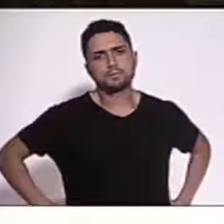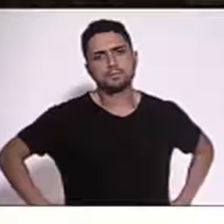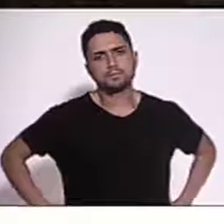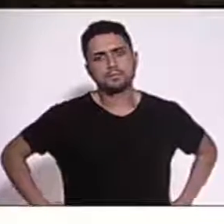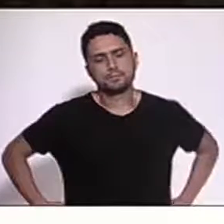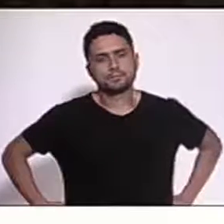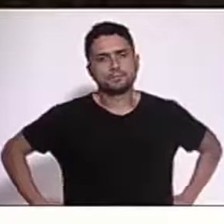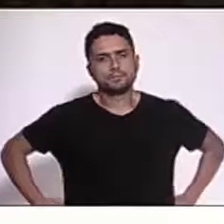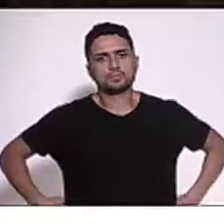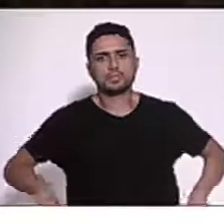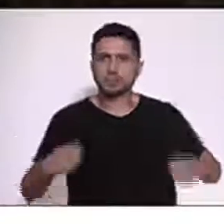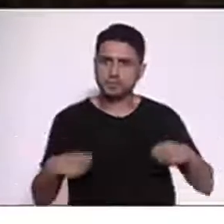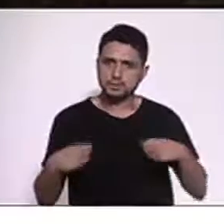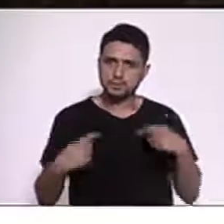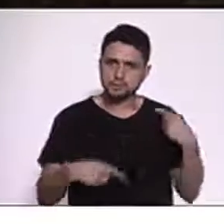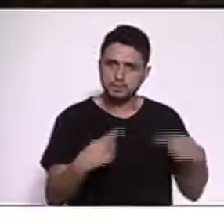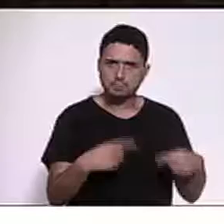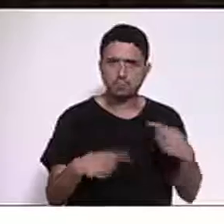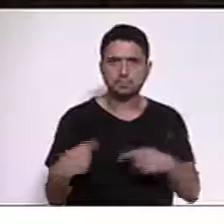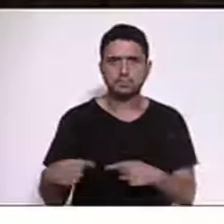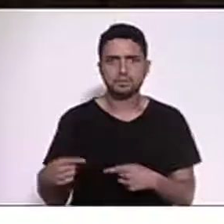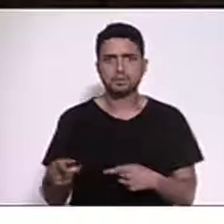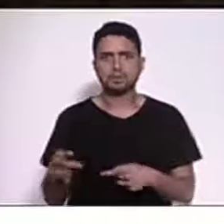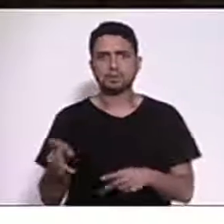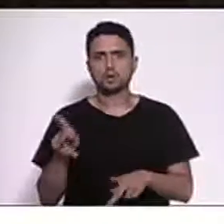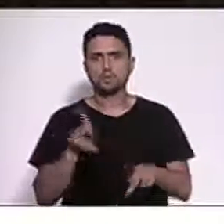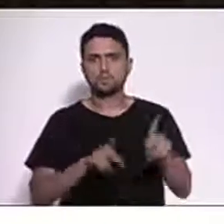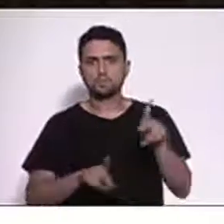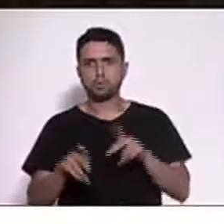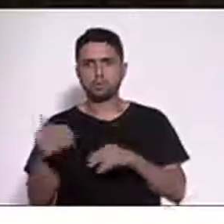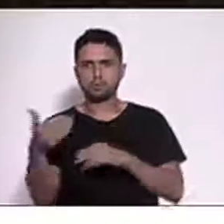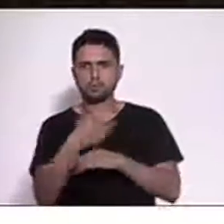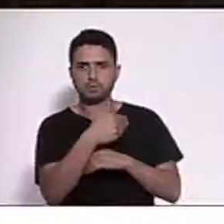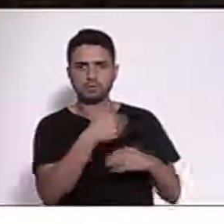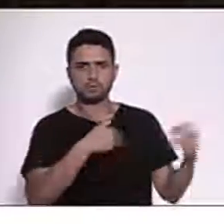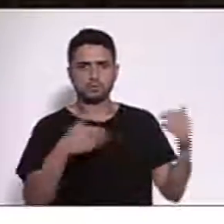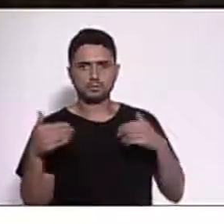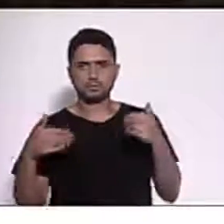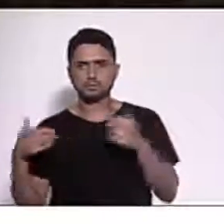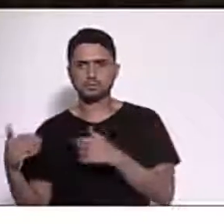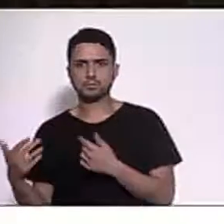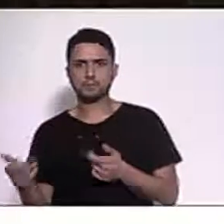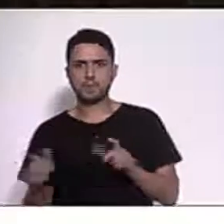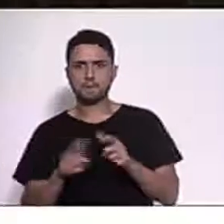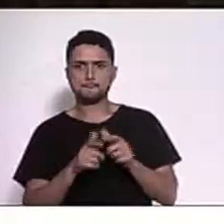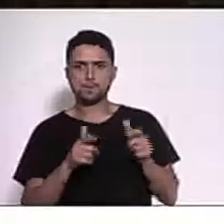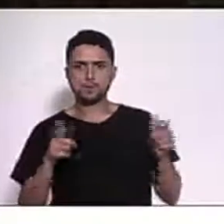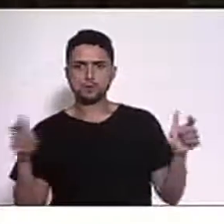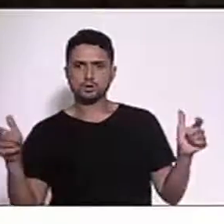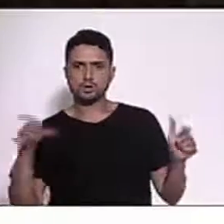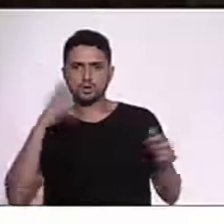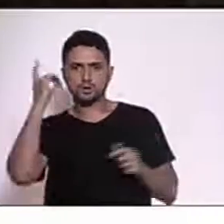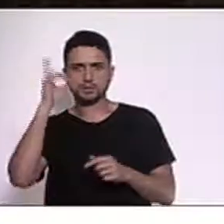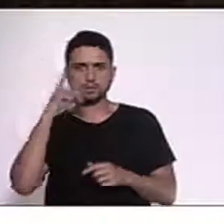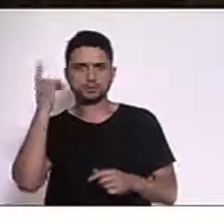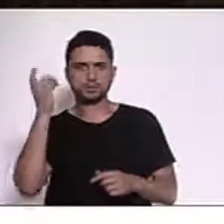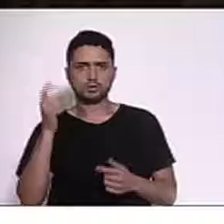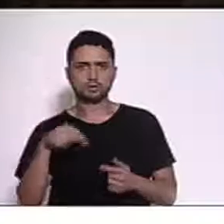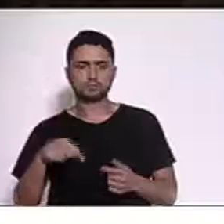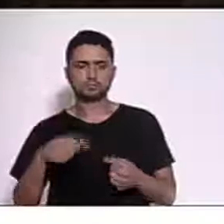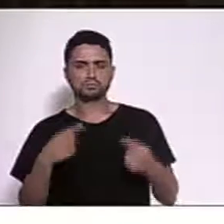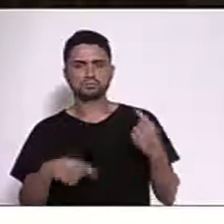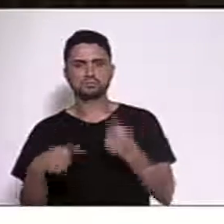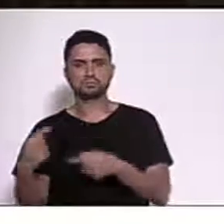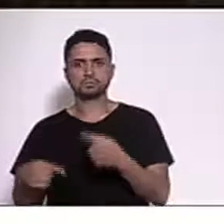profundidade que deva ser discutido, com a participação, não digo de todos, mas pelo menos da maioria dos seus deputados e deputadas, não estão